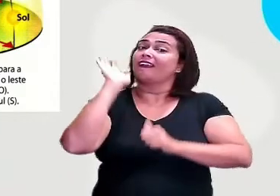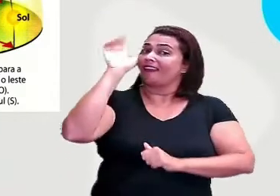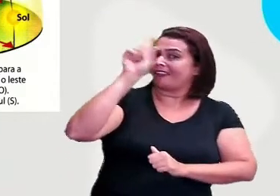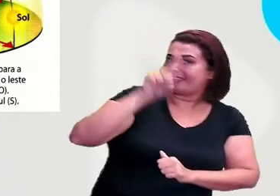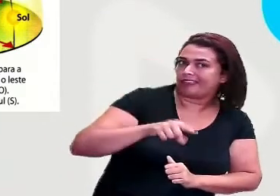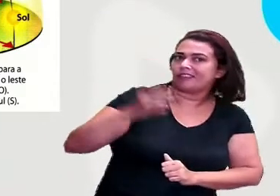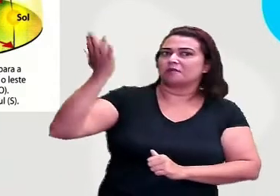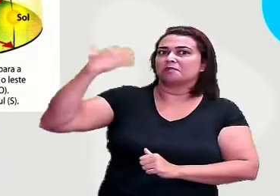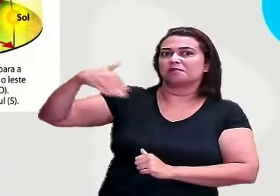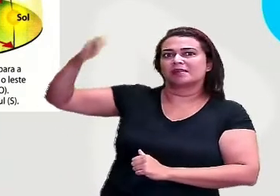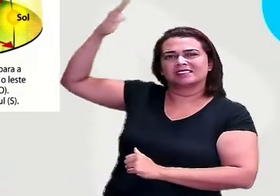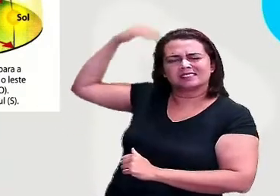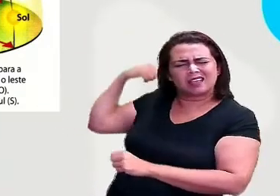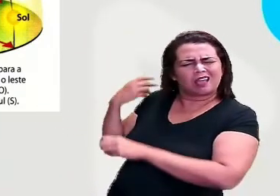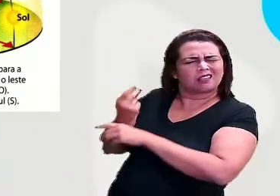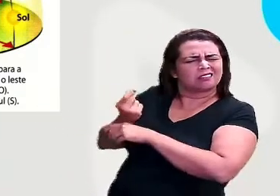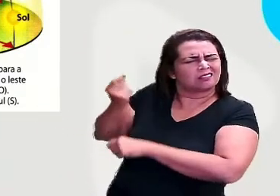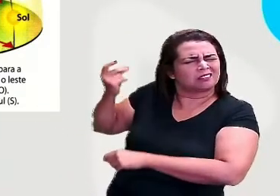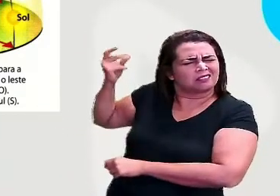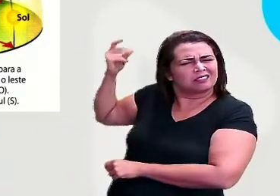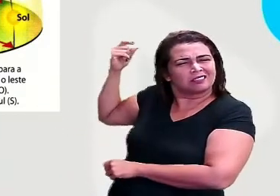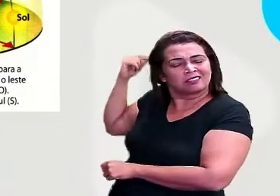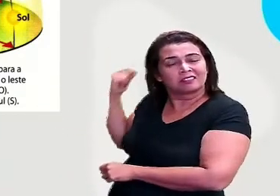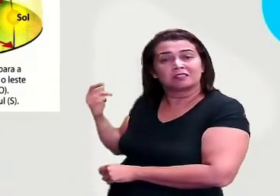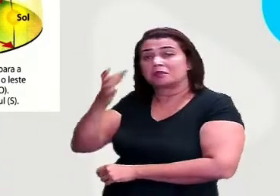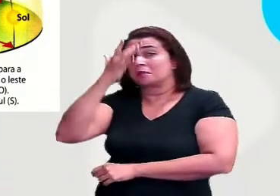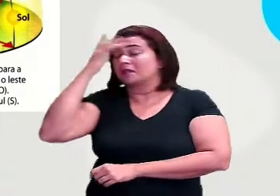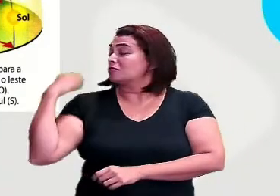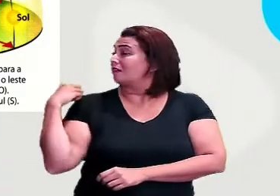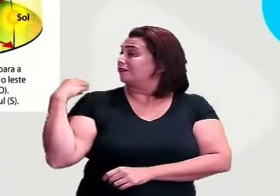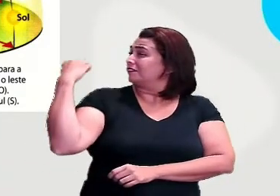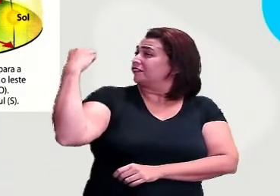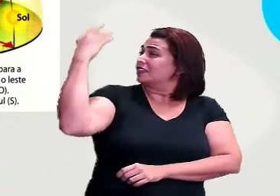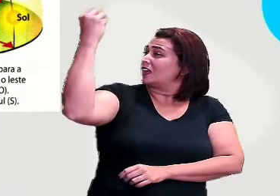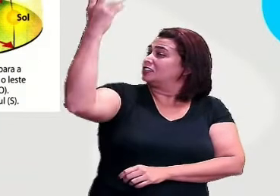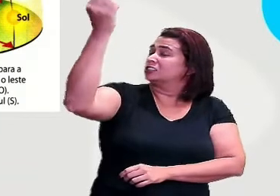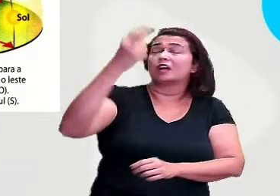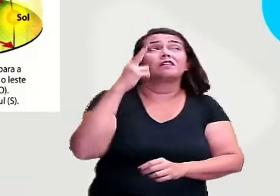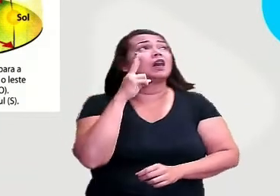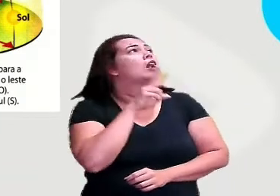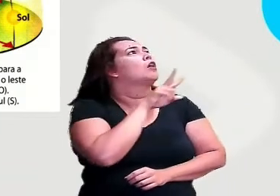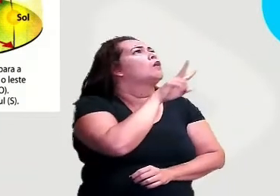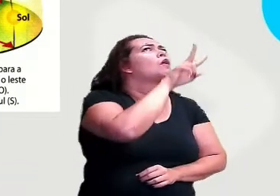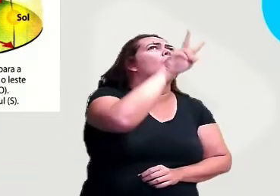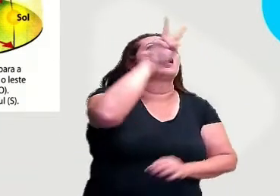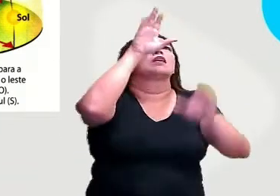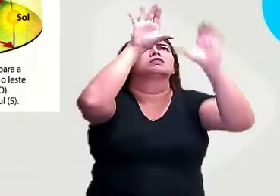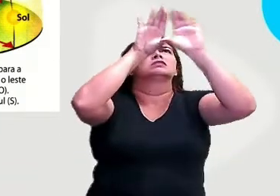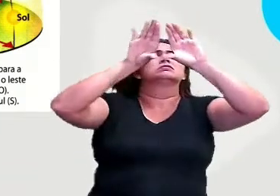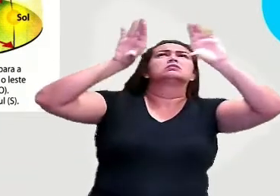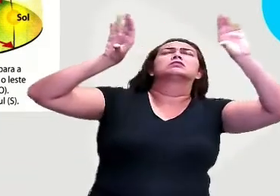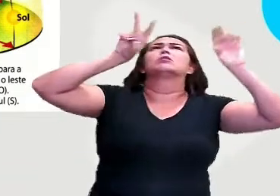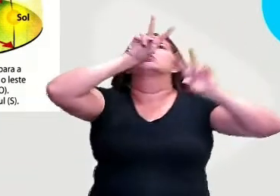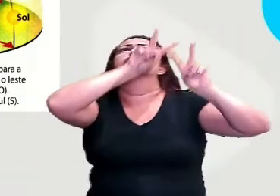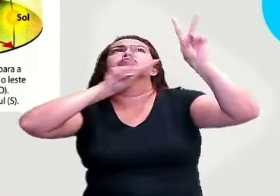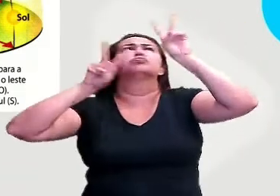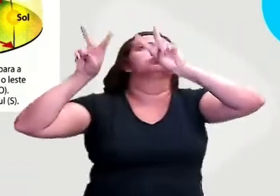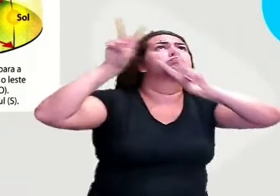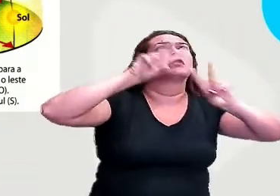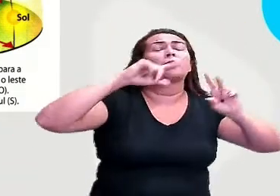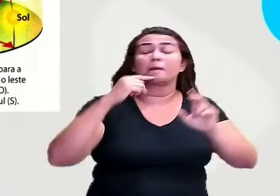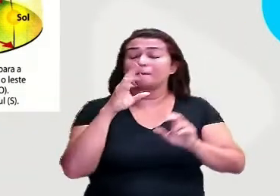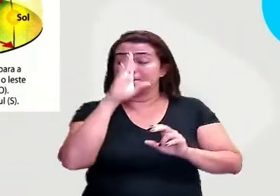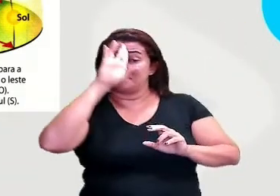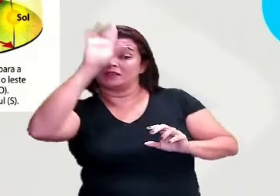estrelas. No decorrer de muito tempo, os viajantes usaram com frequência esse artifício. As principais referências eram o Sol, a Lua e